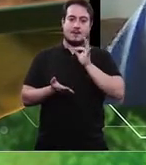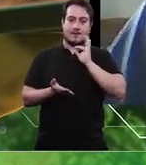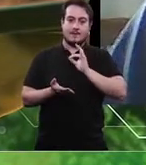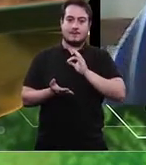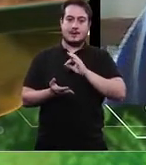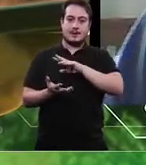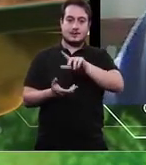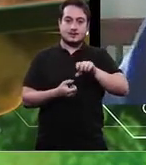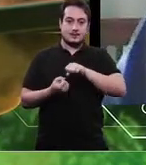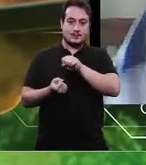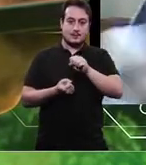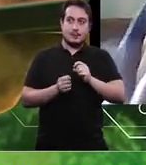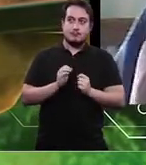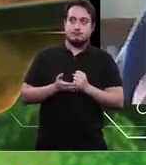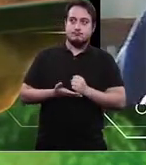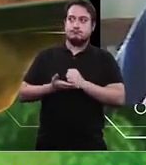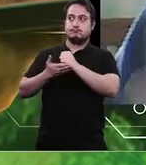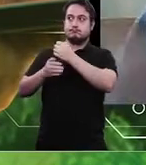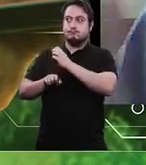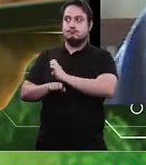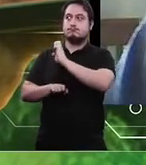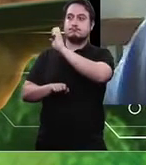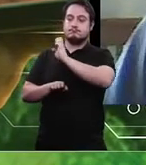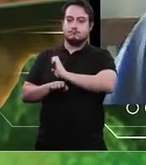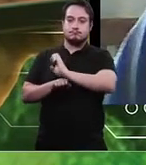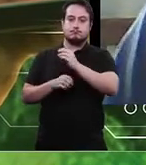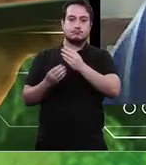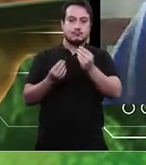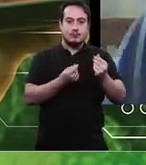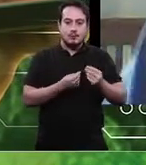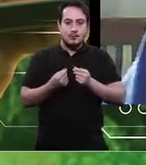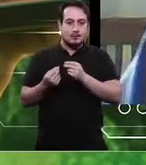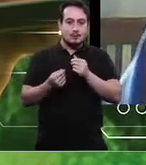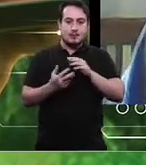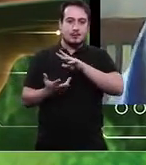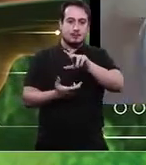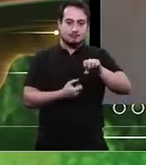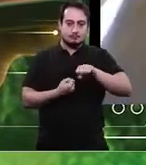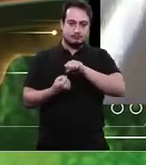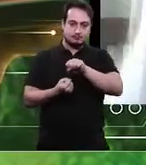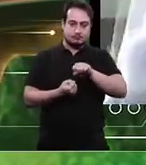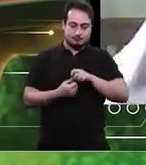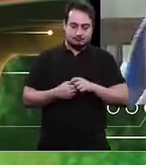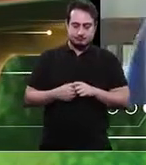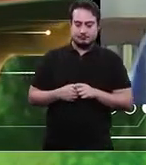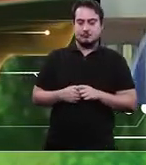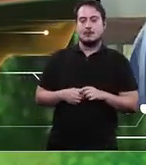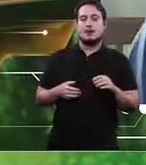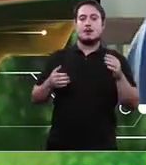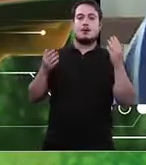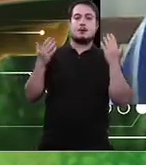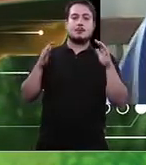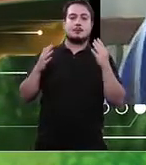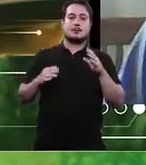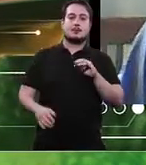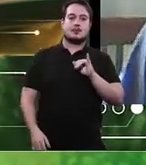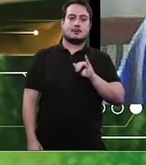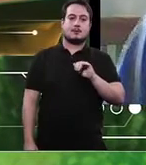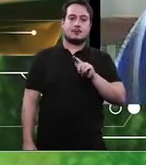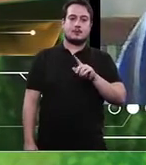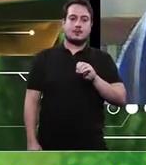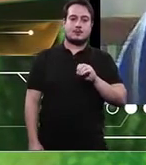mundo para o planeta, né, de qualidade, quantidade e sustentabilidade. Parabenizar aí o Igor da